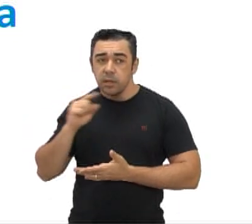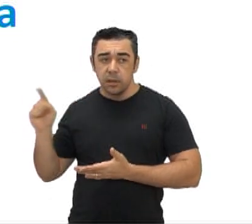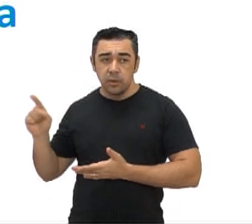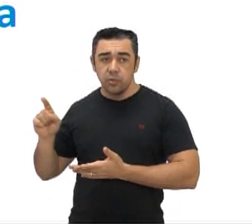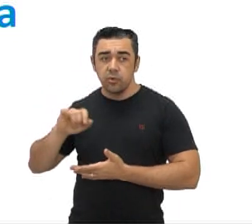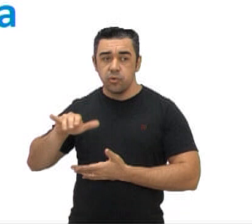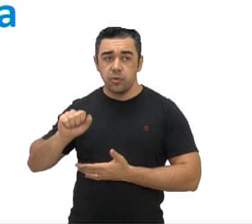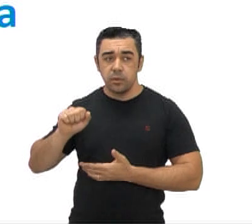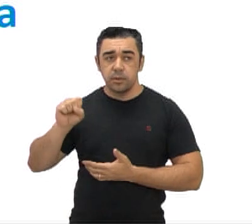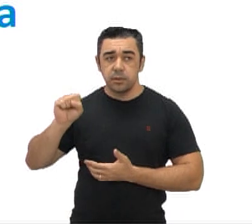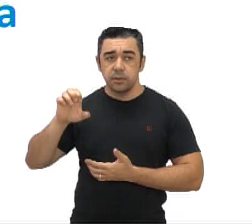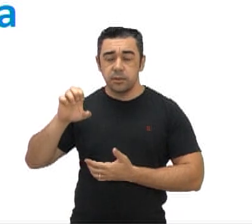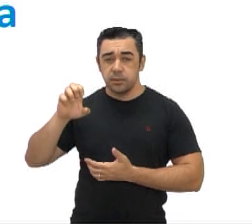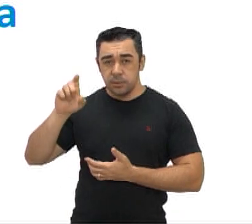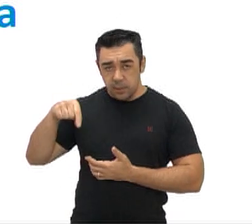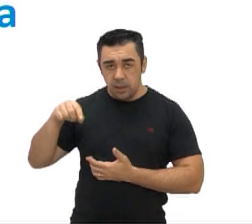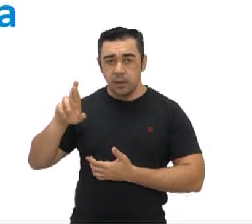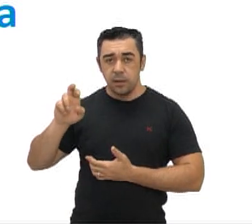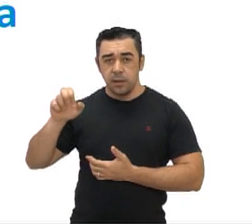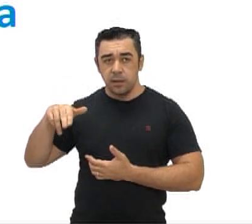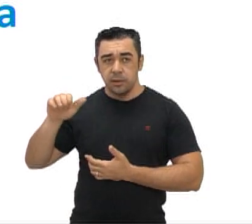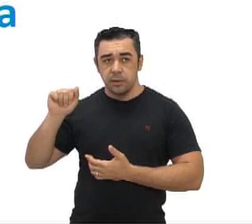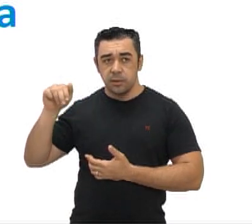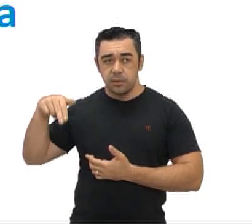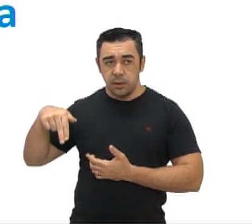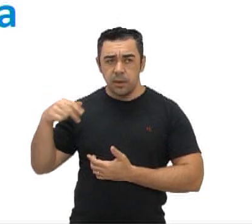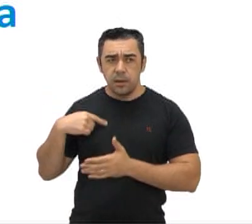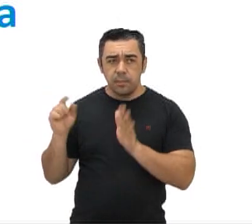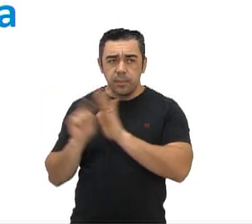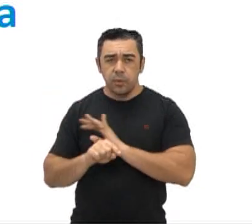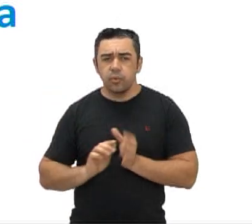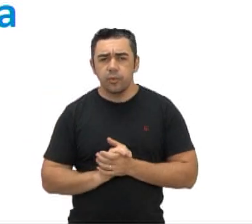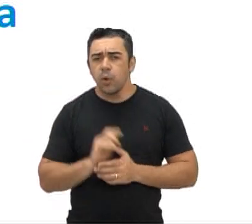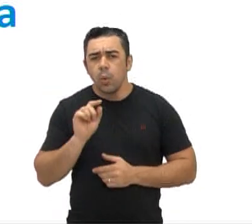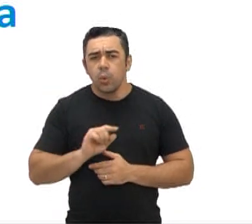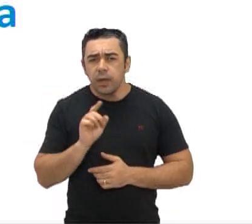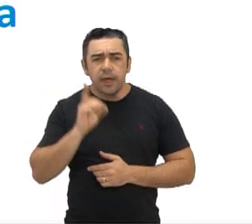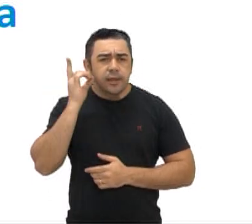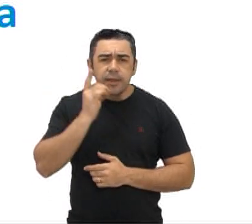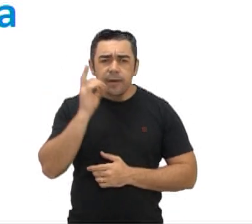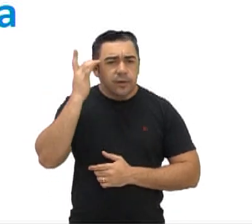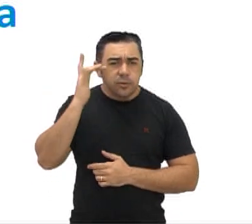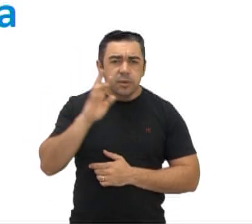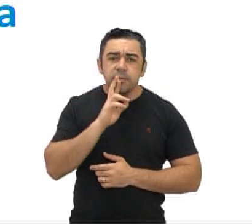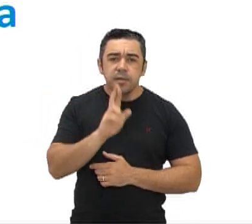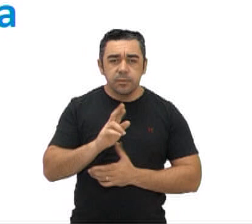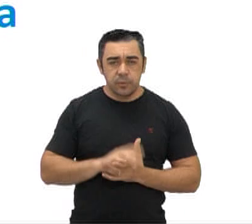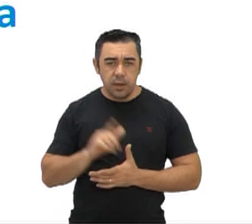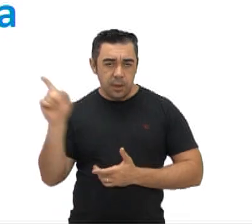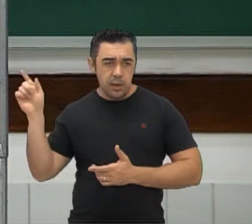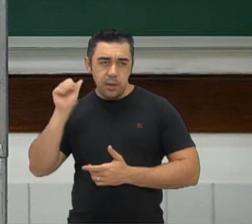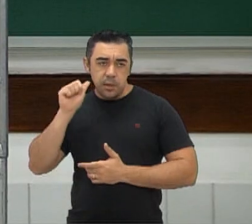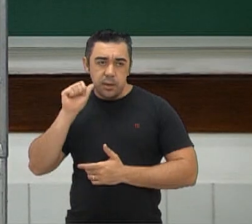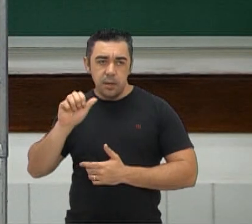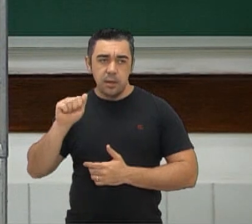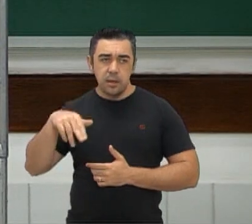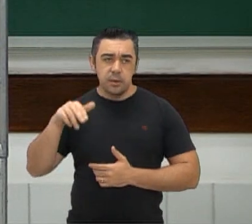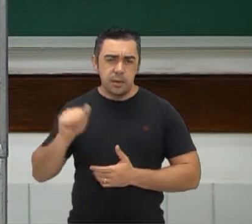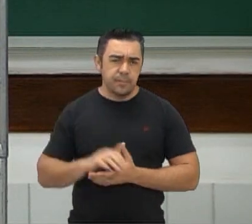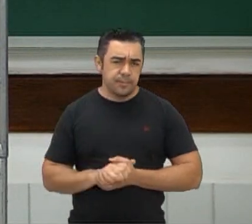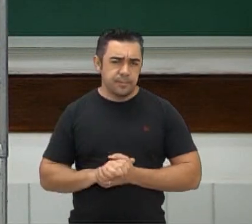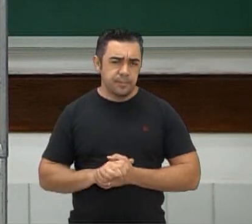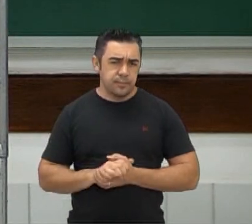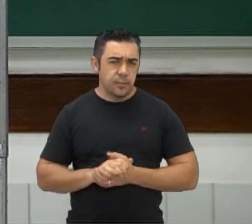do Colégio Lisímaco Ferreira da Costa. E ainda, o que Darwin não sabia responder? Quem perguntou foi a Ana aqui. E aí, gente?